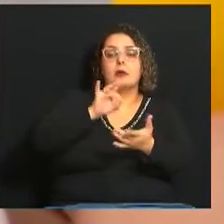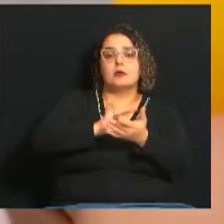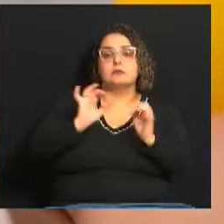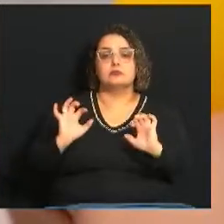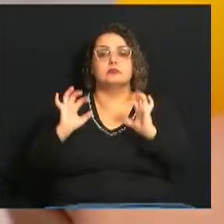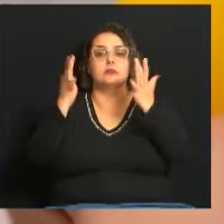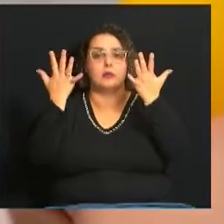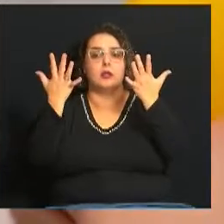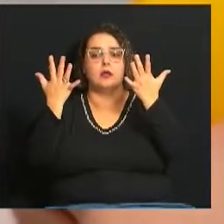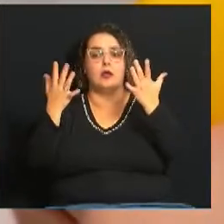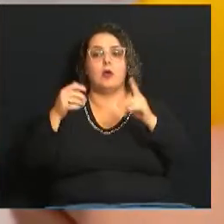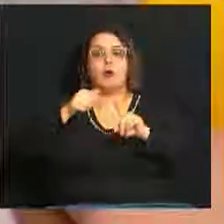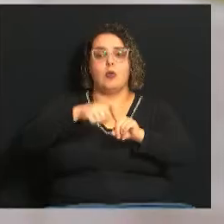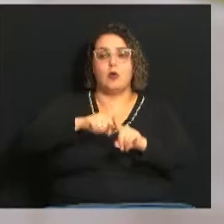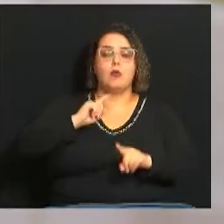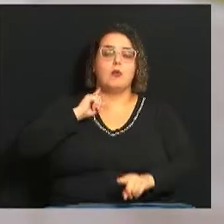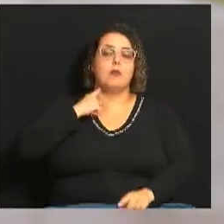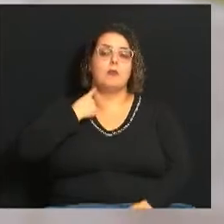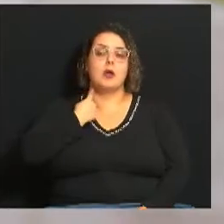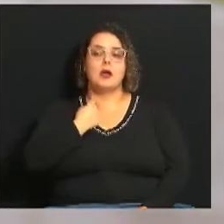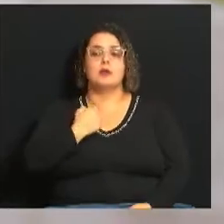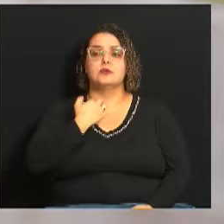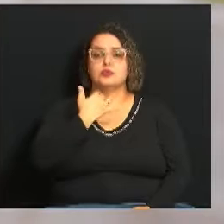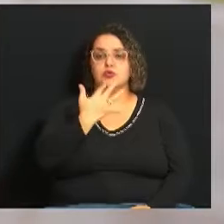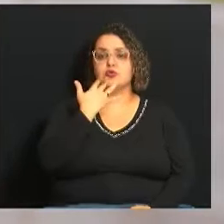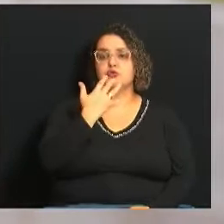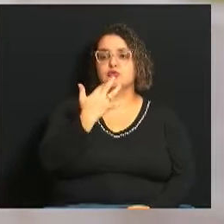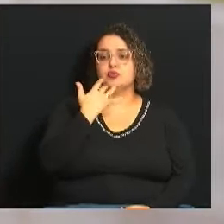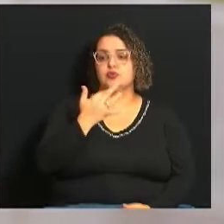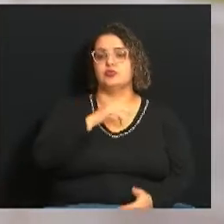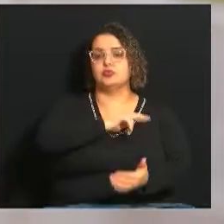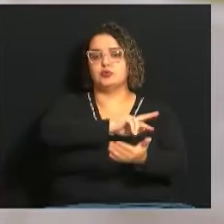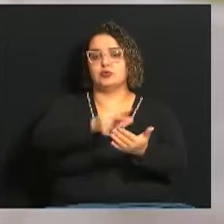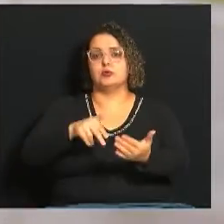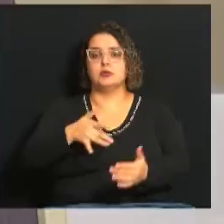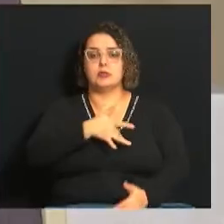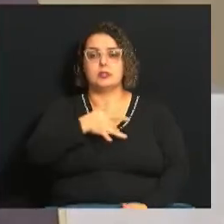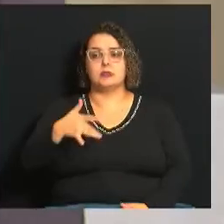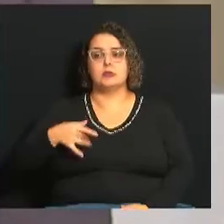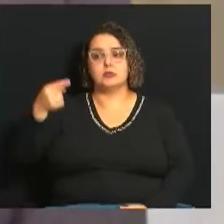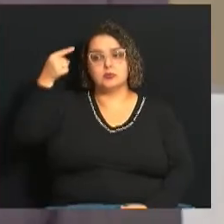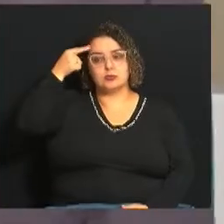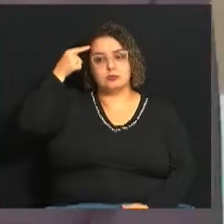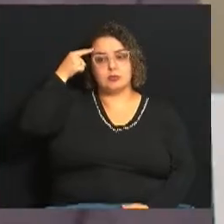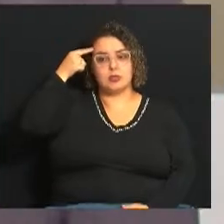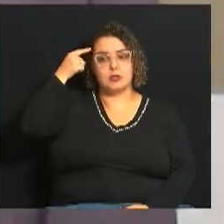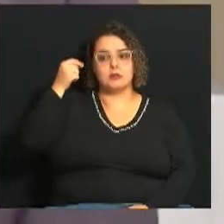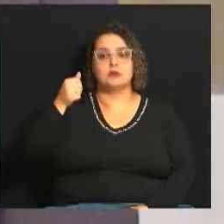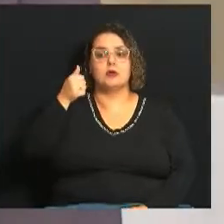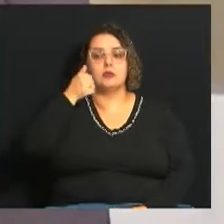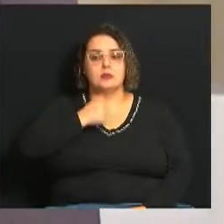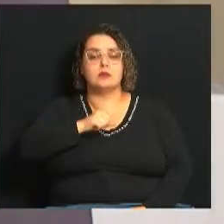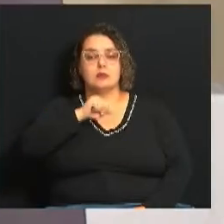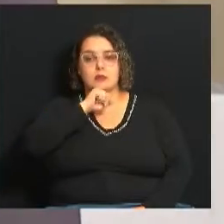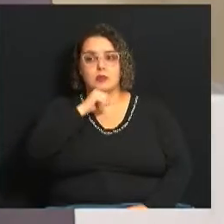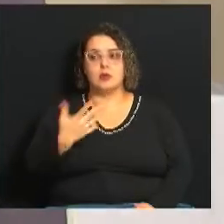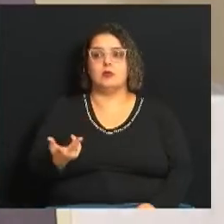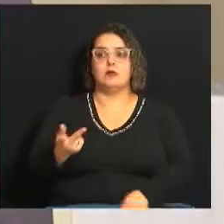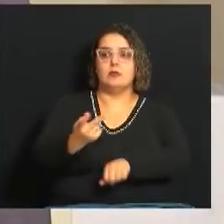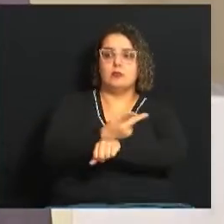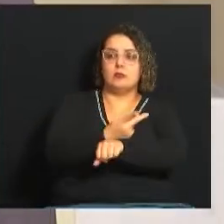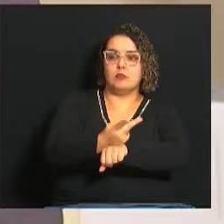Maio Furta-Cor, que será dedicado ao cuidado da saúde mental materna. Fui procurado por